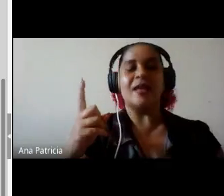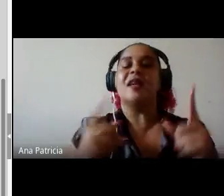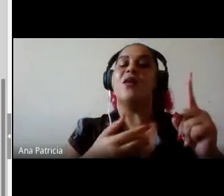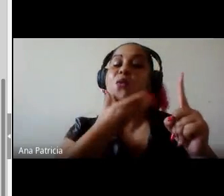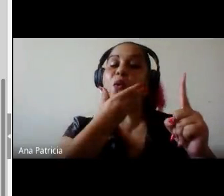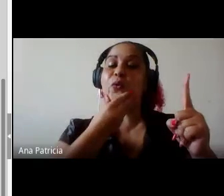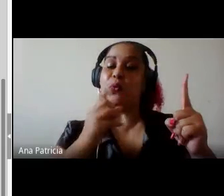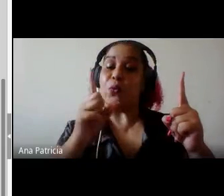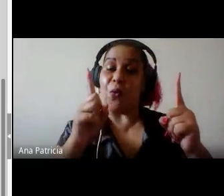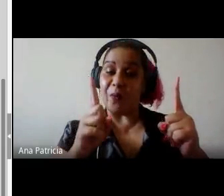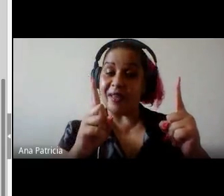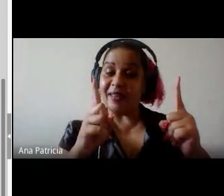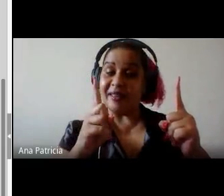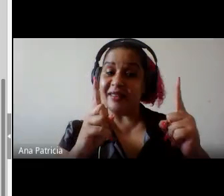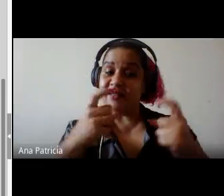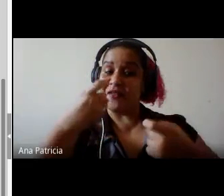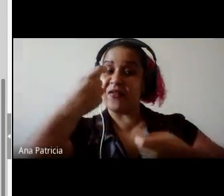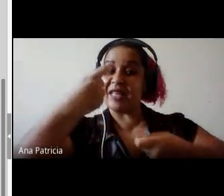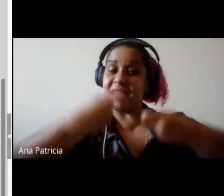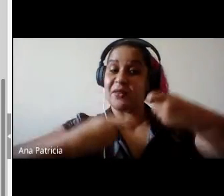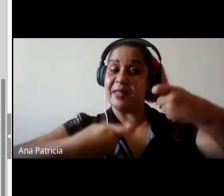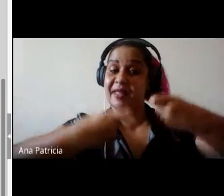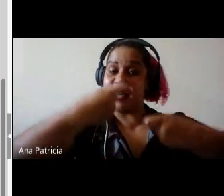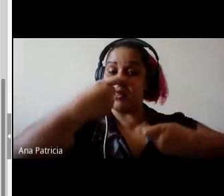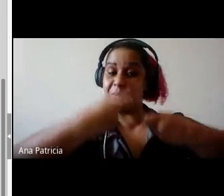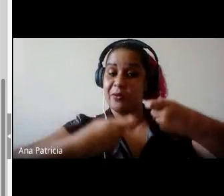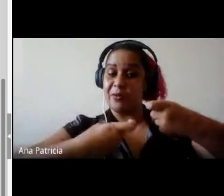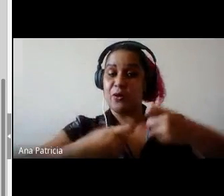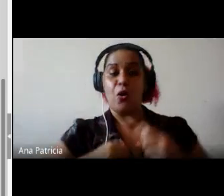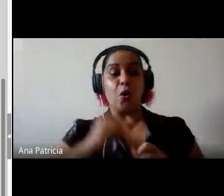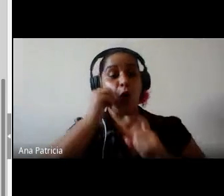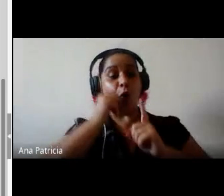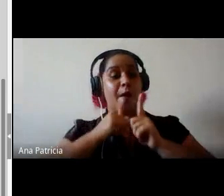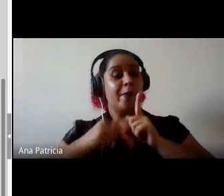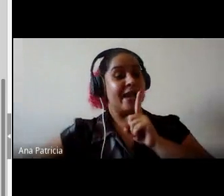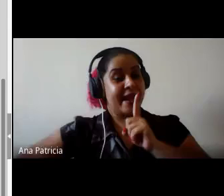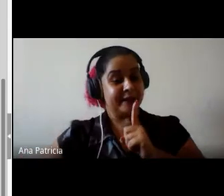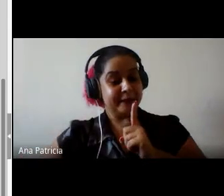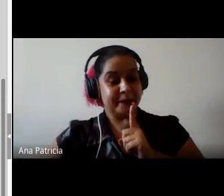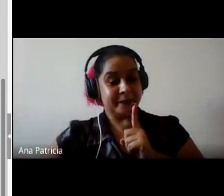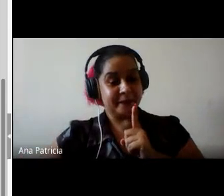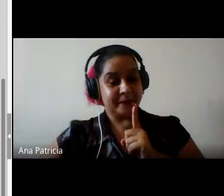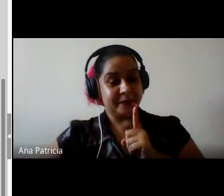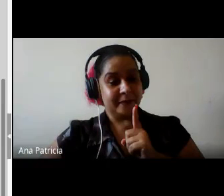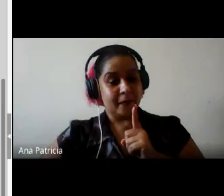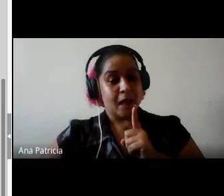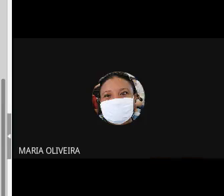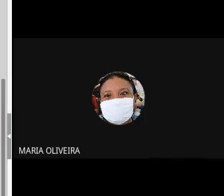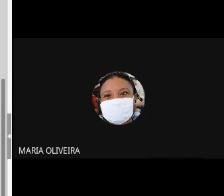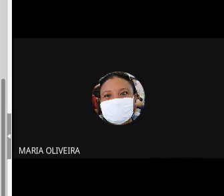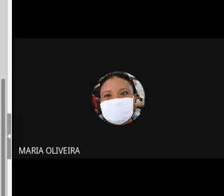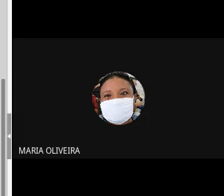homem, o outro homem, fazendo sexo com uma mulher.